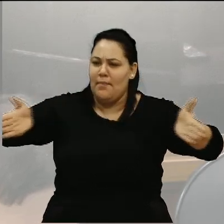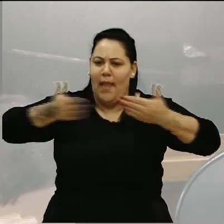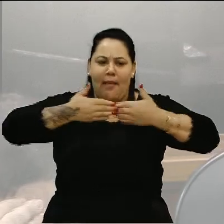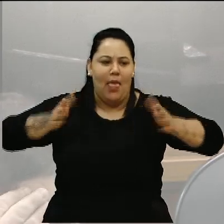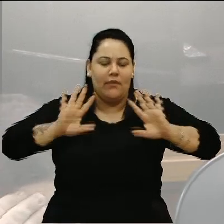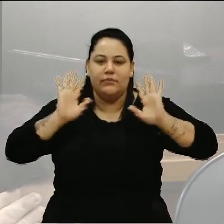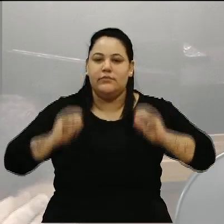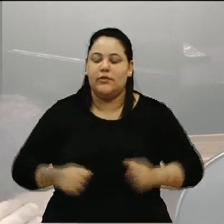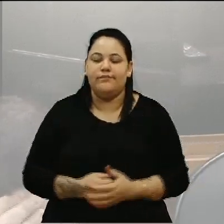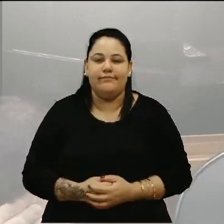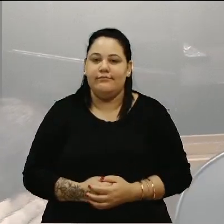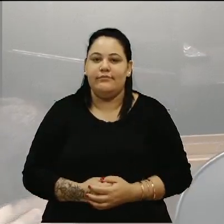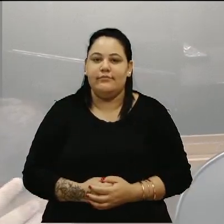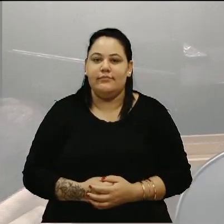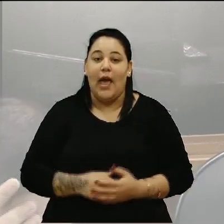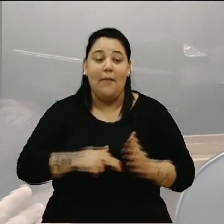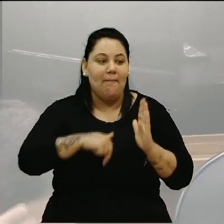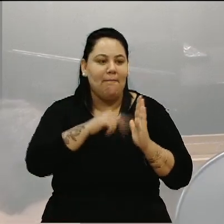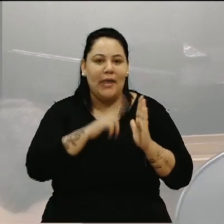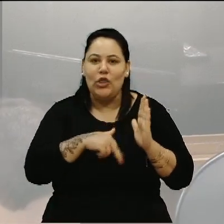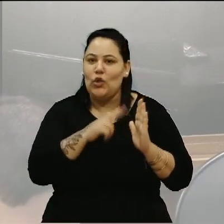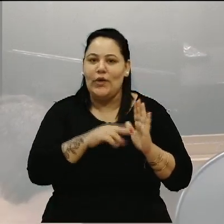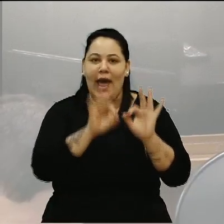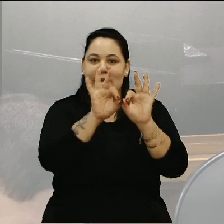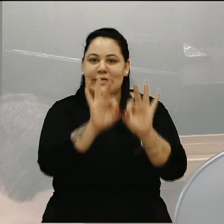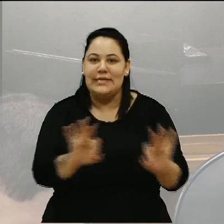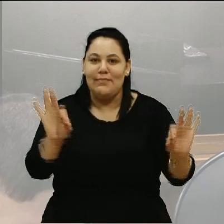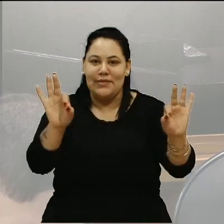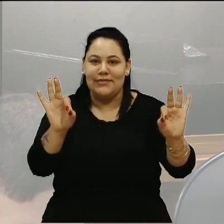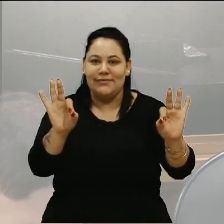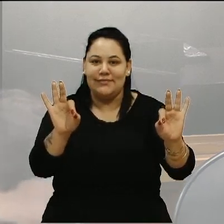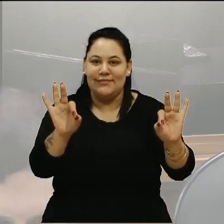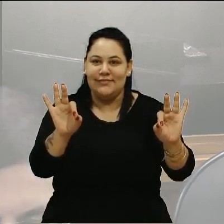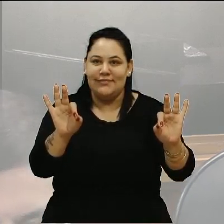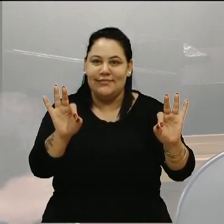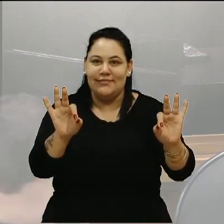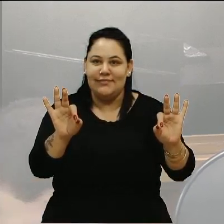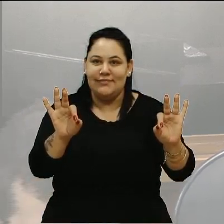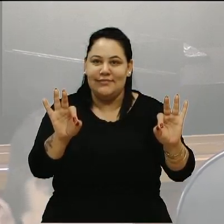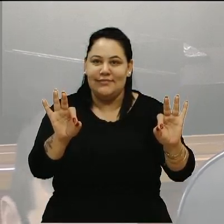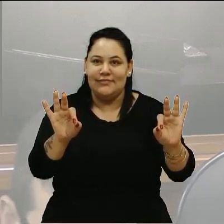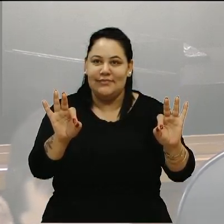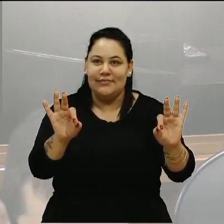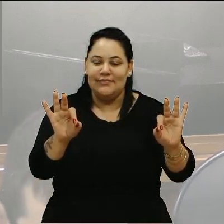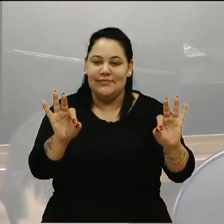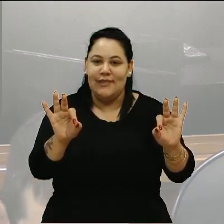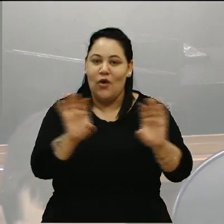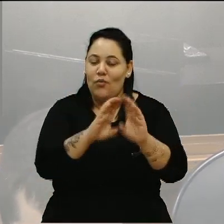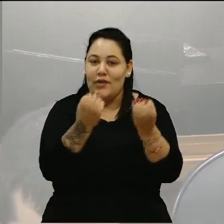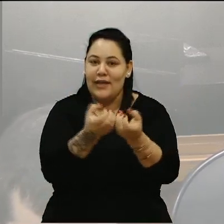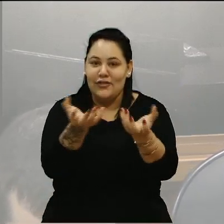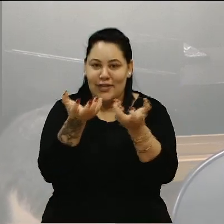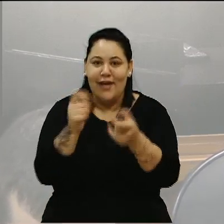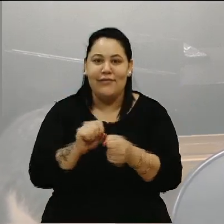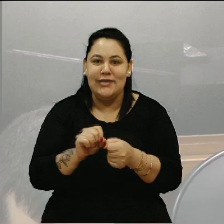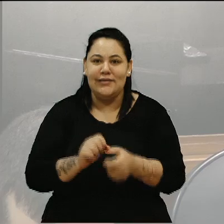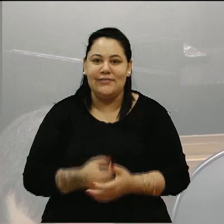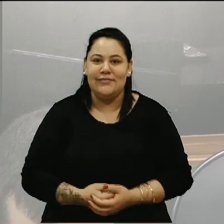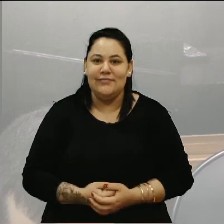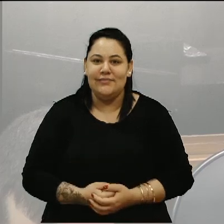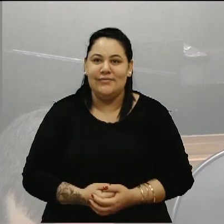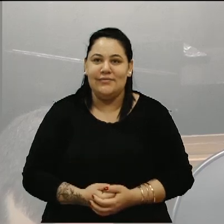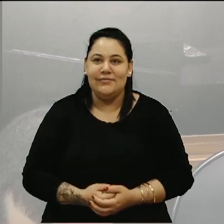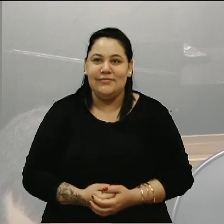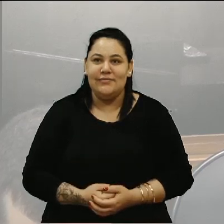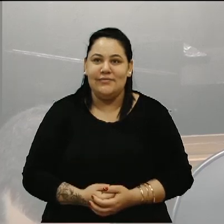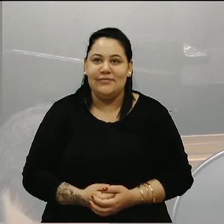não. É uma pintura de meio fio, que inclusive a comunidade quer ir lá fazer. Então,